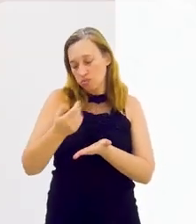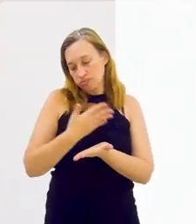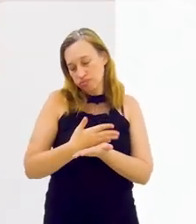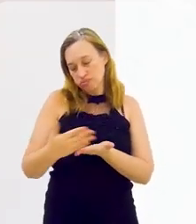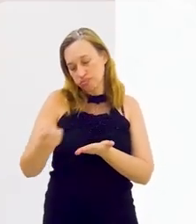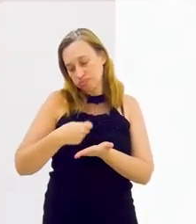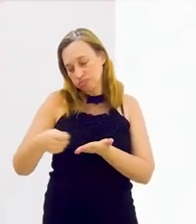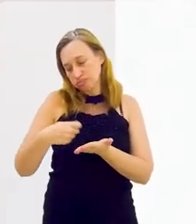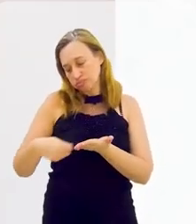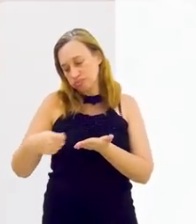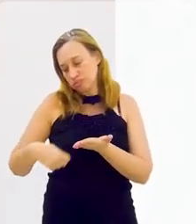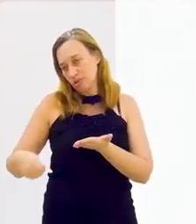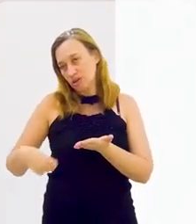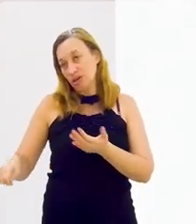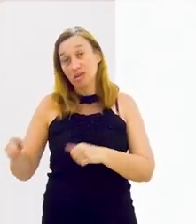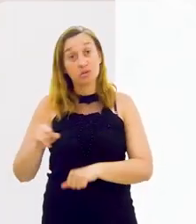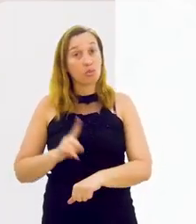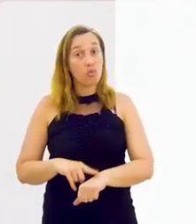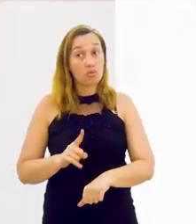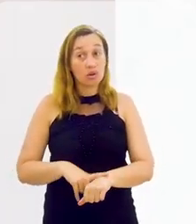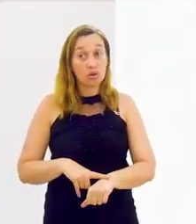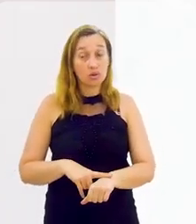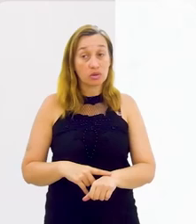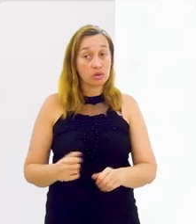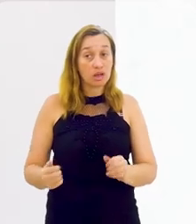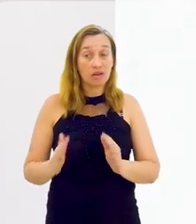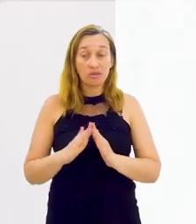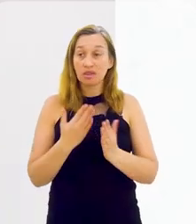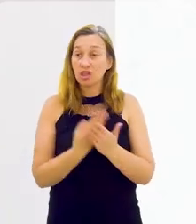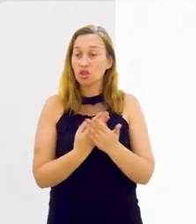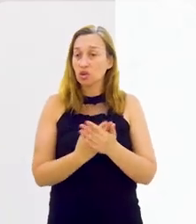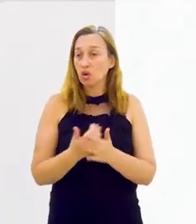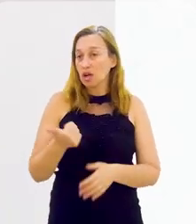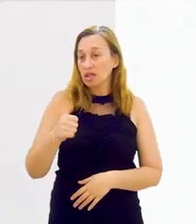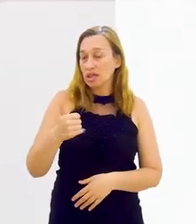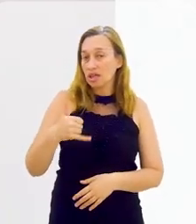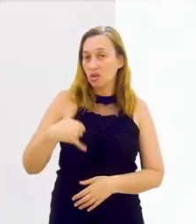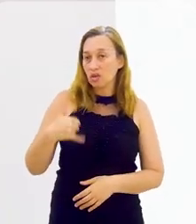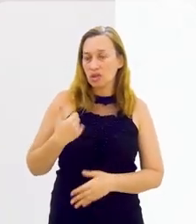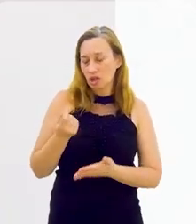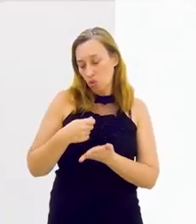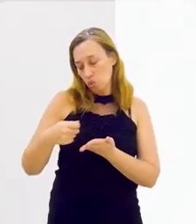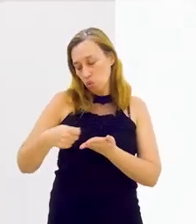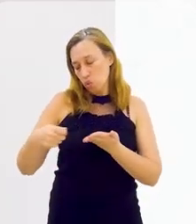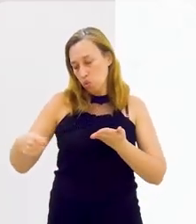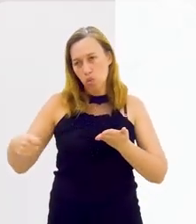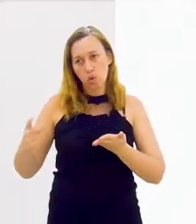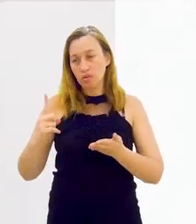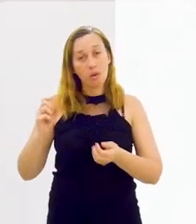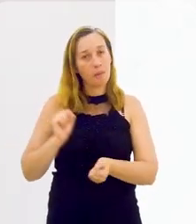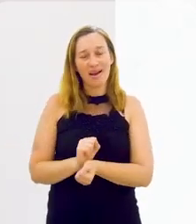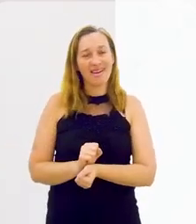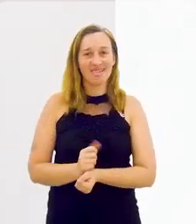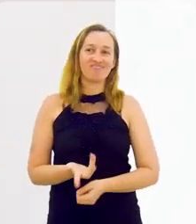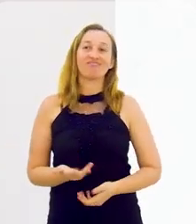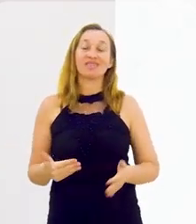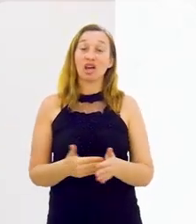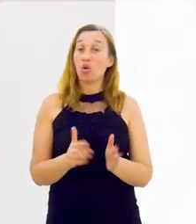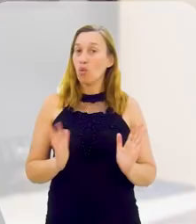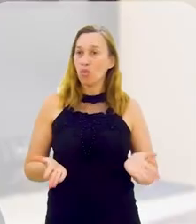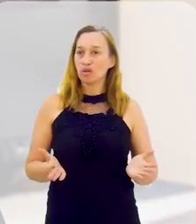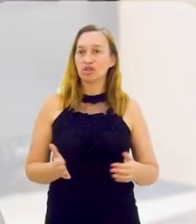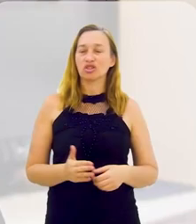comecei a escrever desde esse momento, né? Quando eu estava na escola, com 11 anos, eu comecei a escrever e não parei mais de